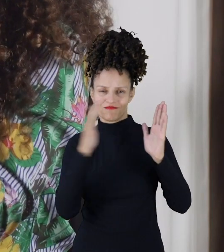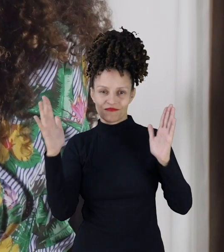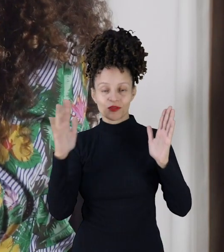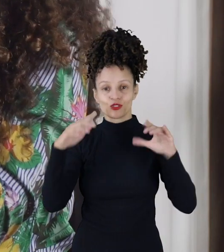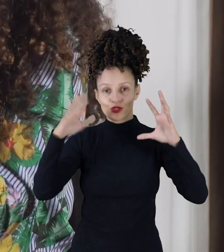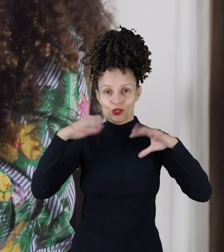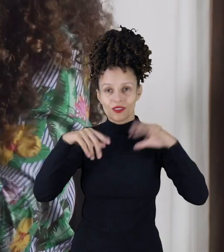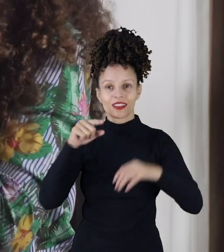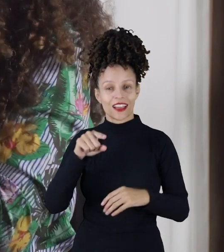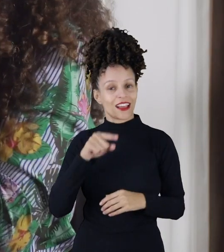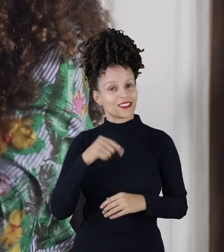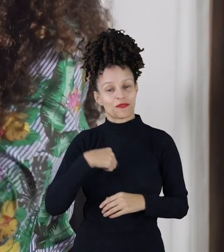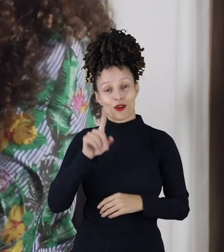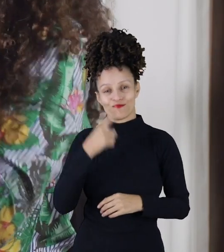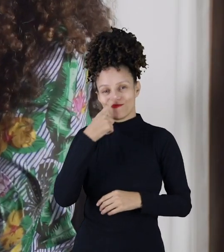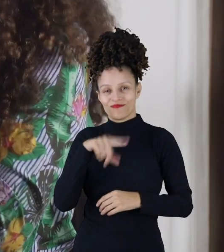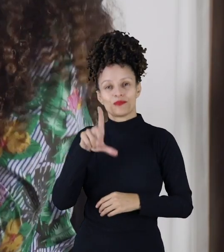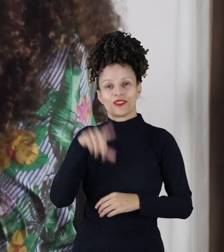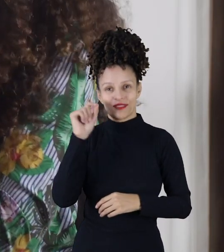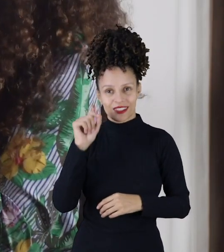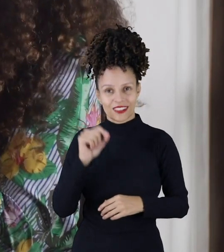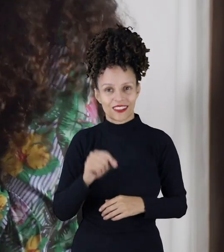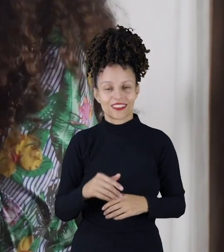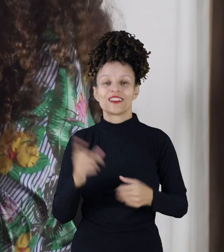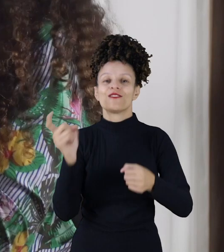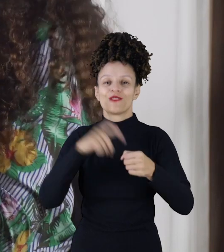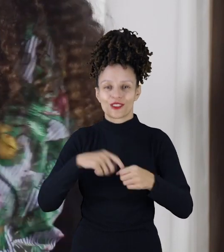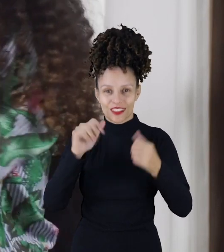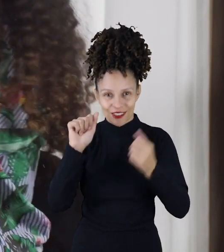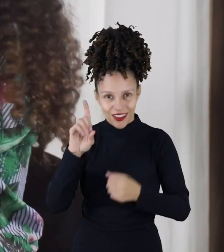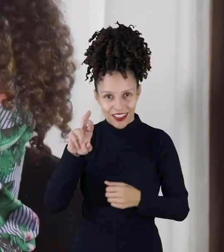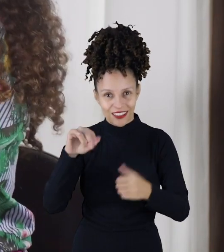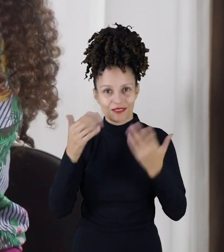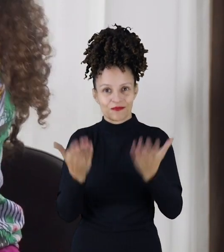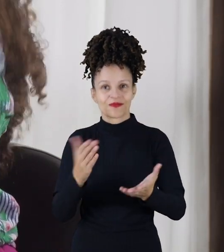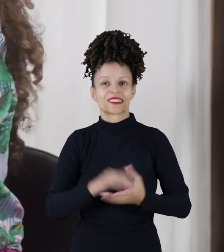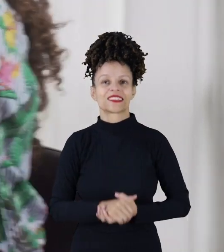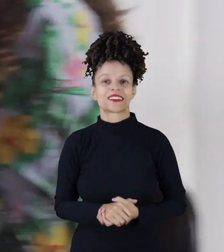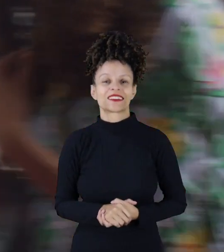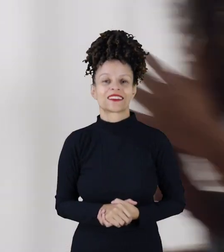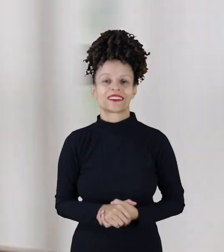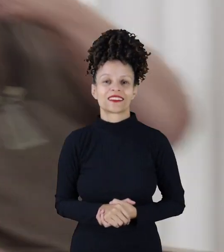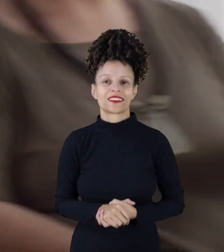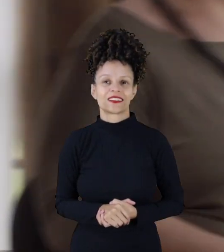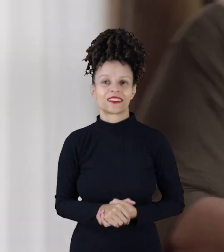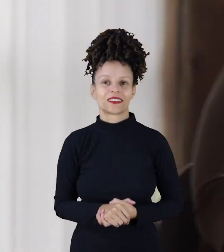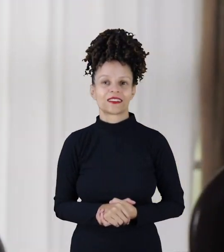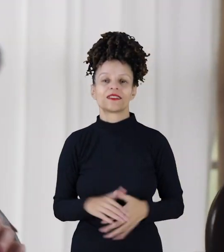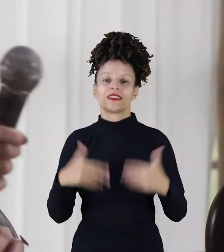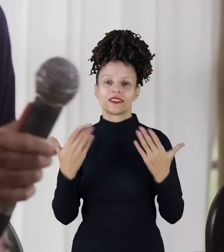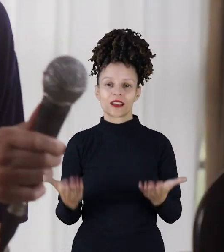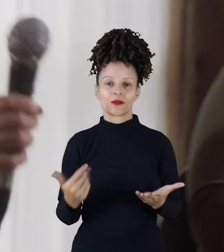de chuva e esse está nos meus queridinhos. Então, voltando à Adri.